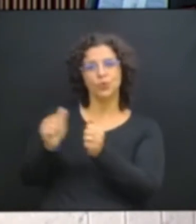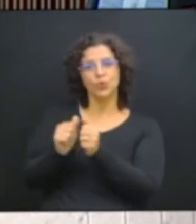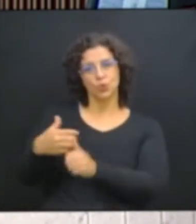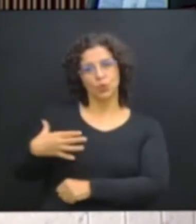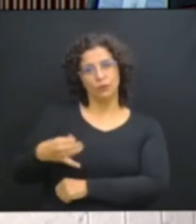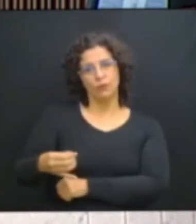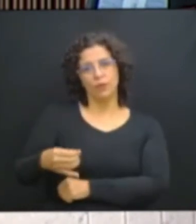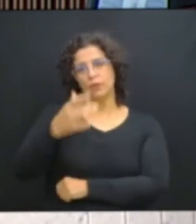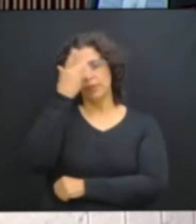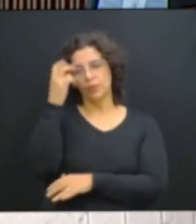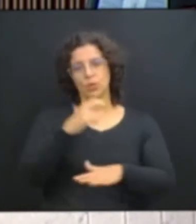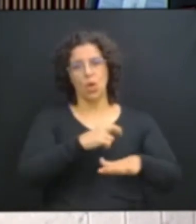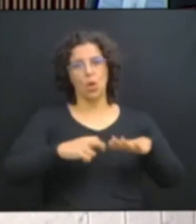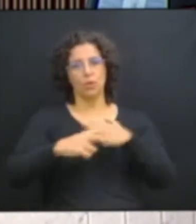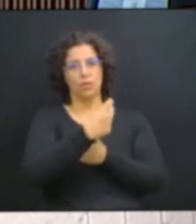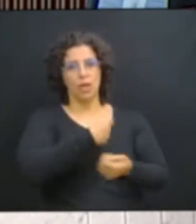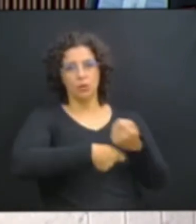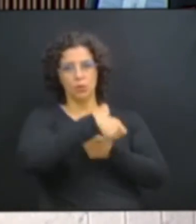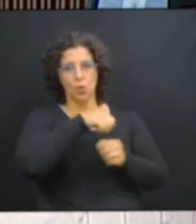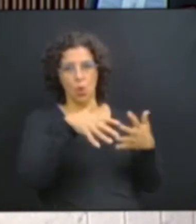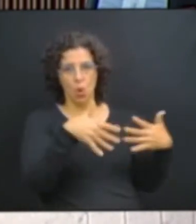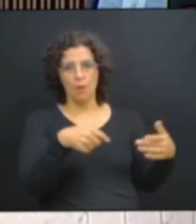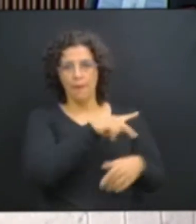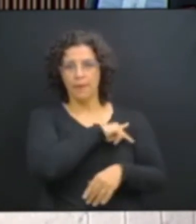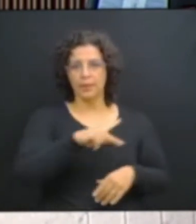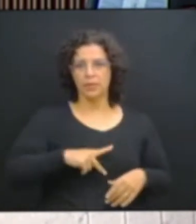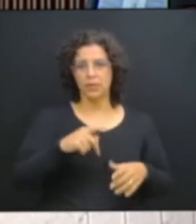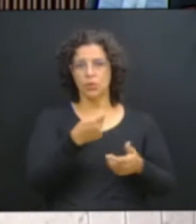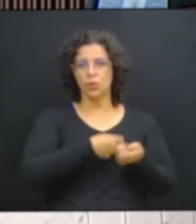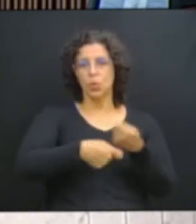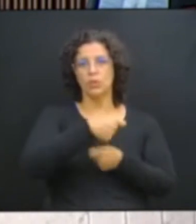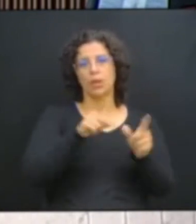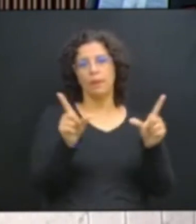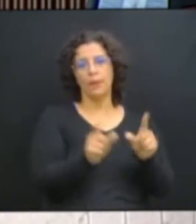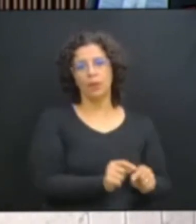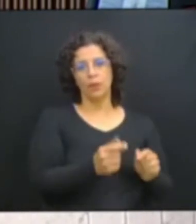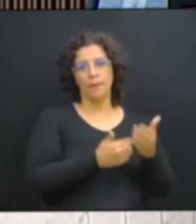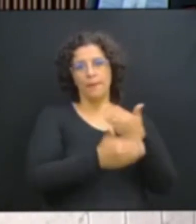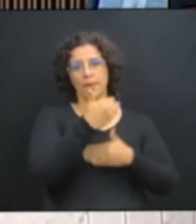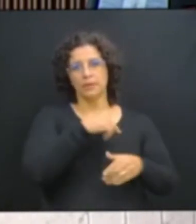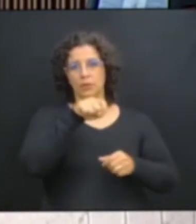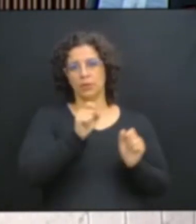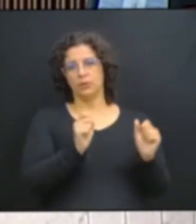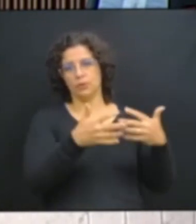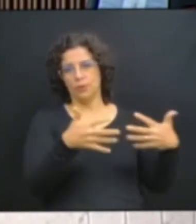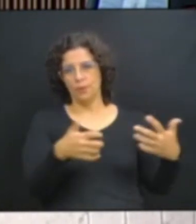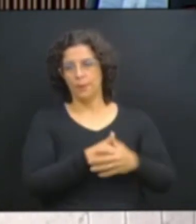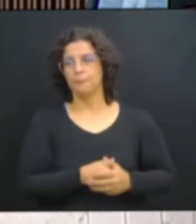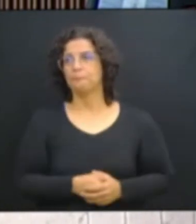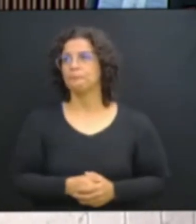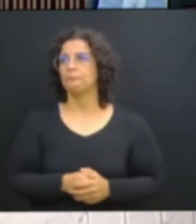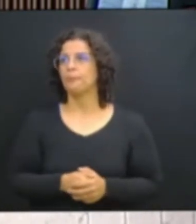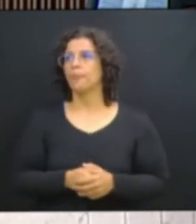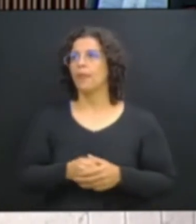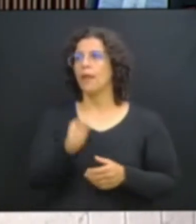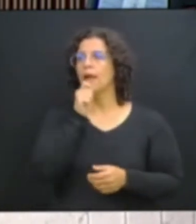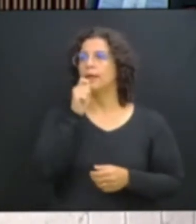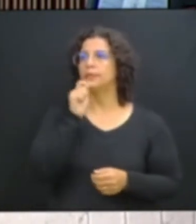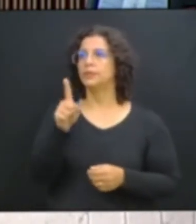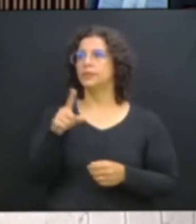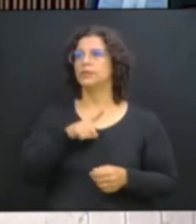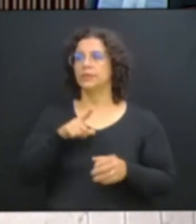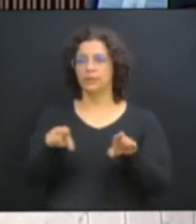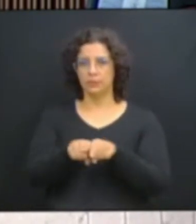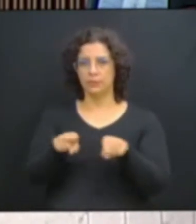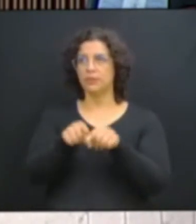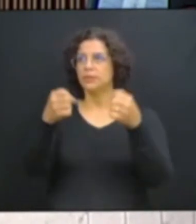filho da conselheira de administração, que presidia o conselho de minoria no passado aqui da Copel. Ainda, além